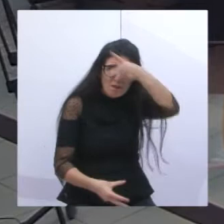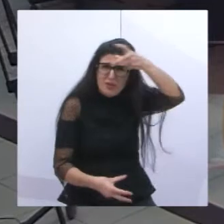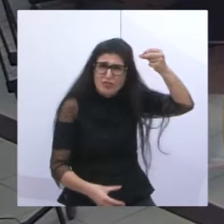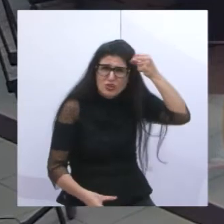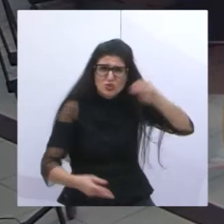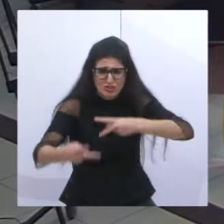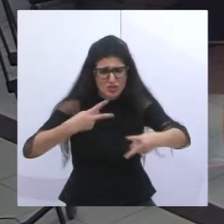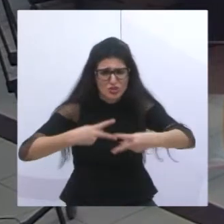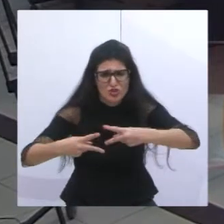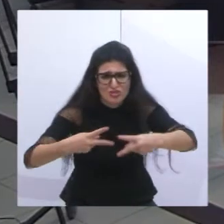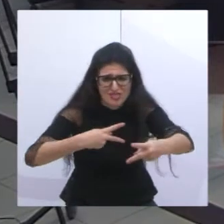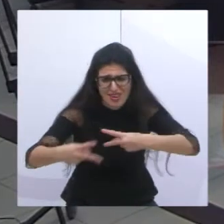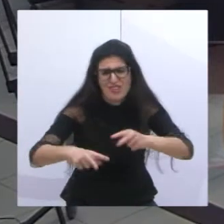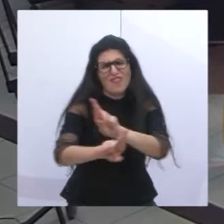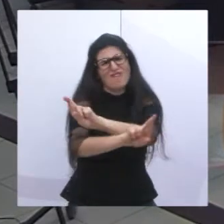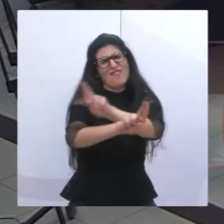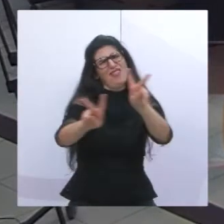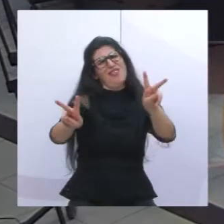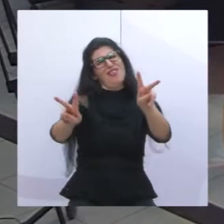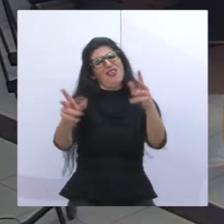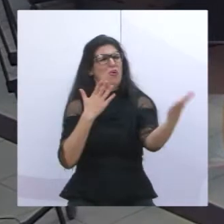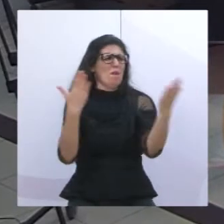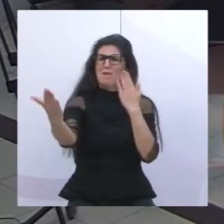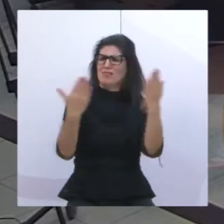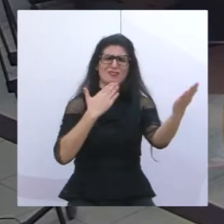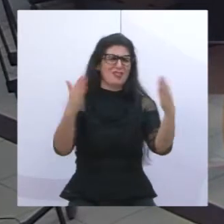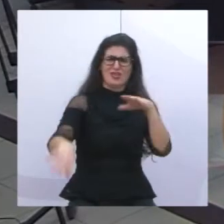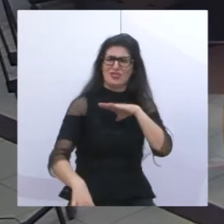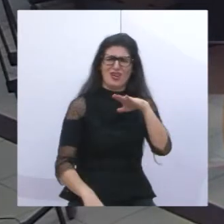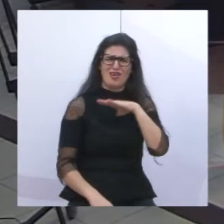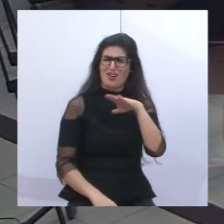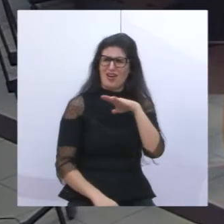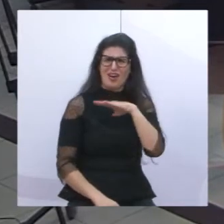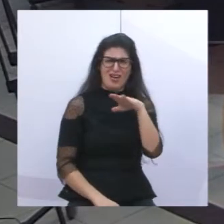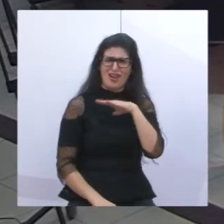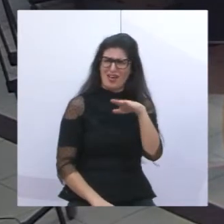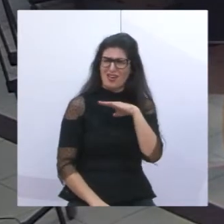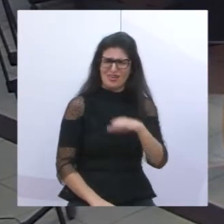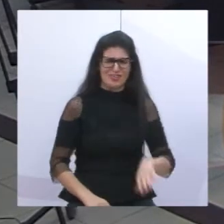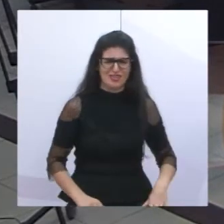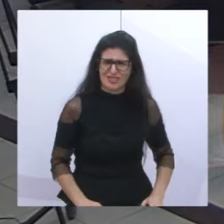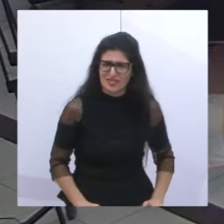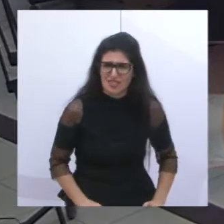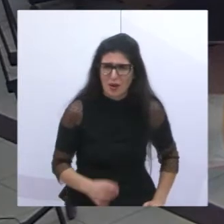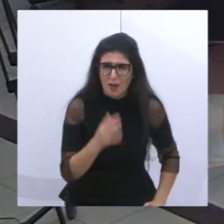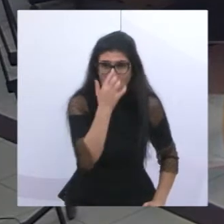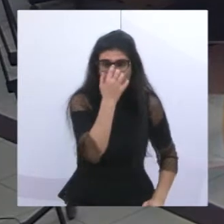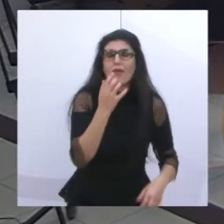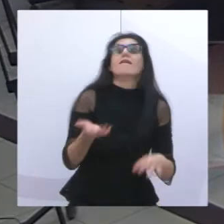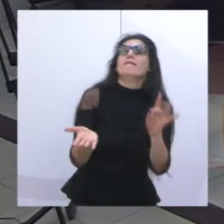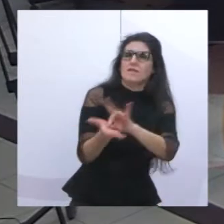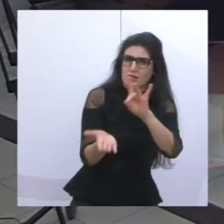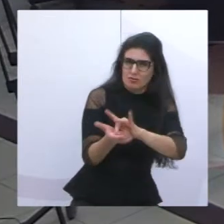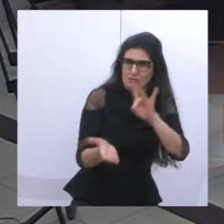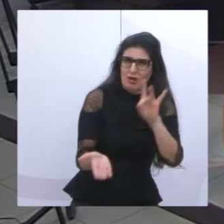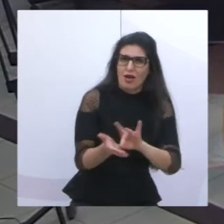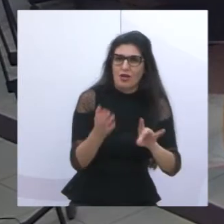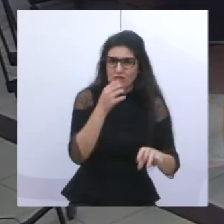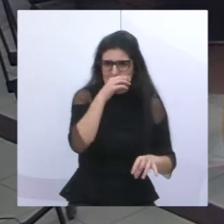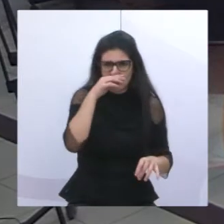Olha o tamanho do orçamento da saúde de São José dos Campos. Abner, é 3 bilhões. Mas lá. O mais importante da sua fala é que você falou no começo. A receita, ela